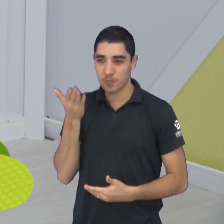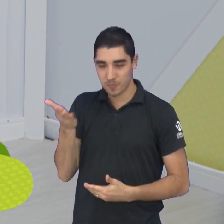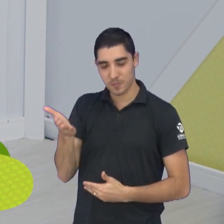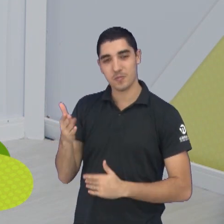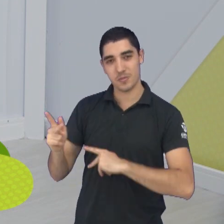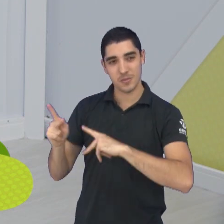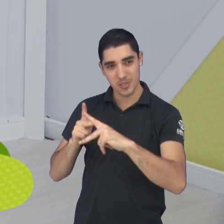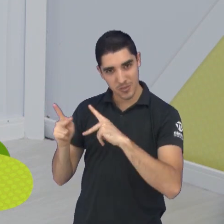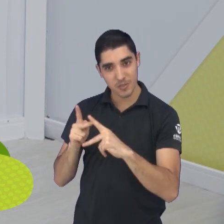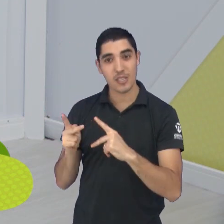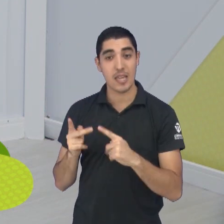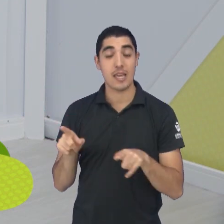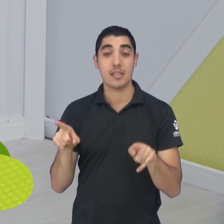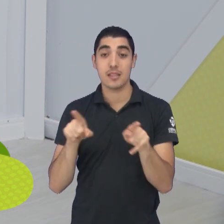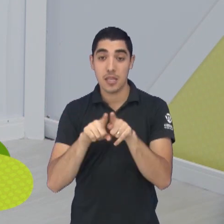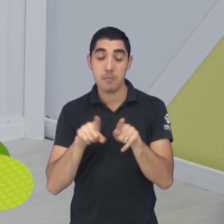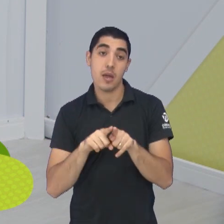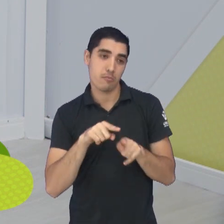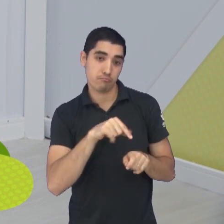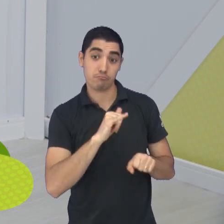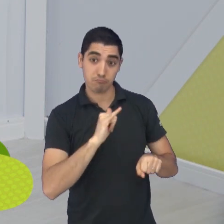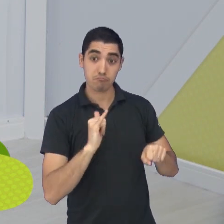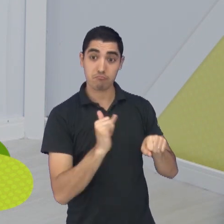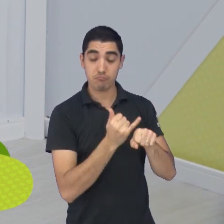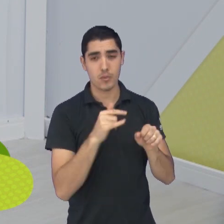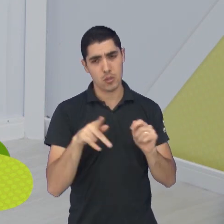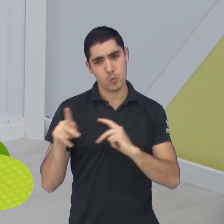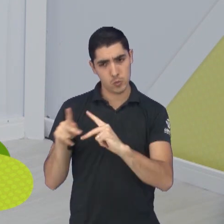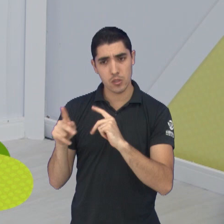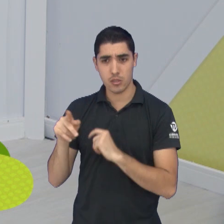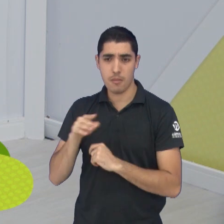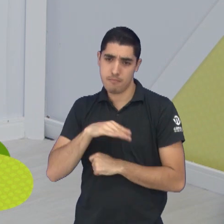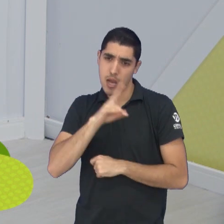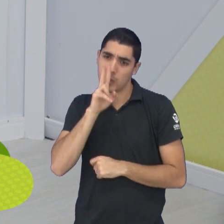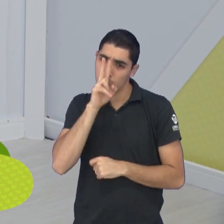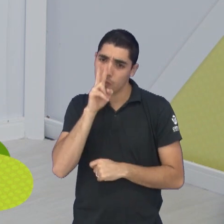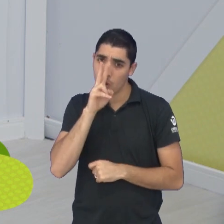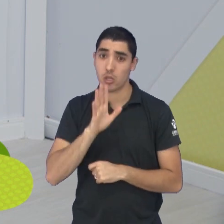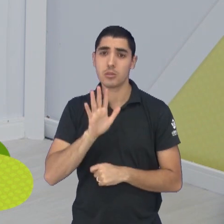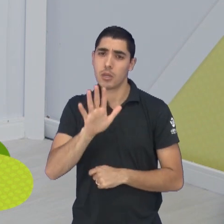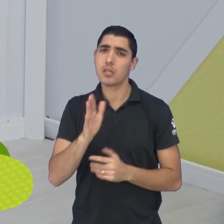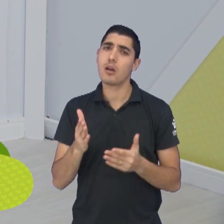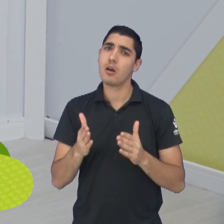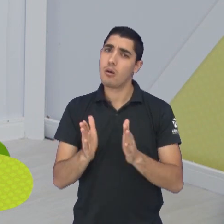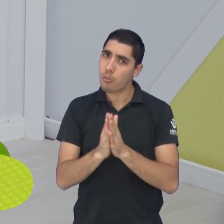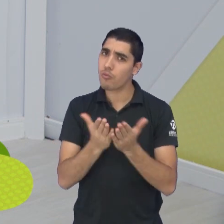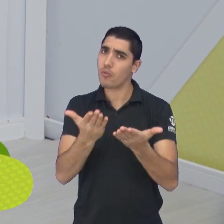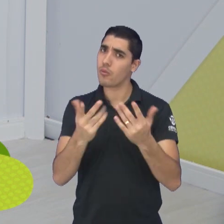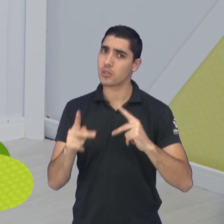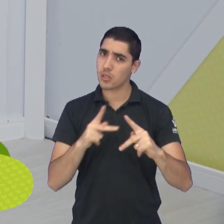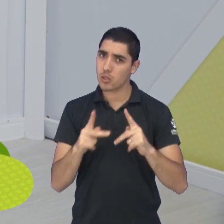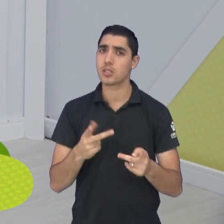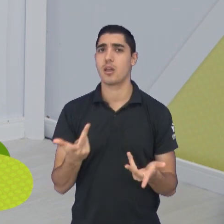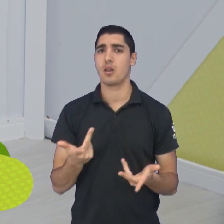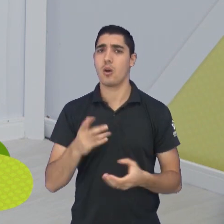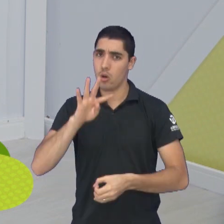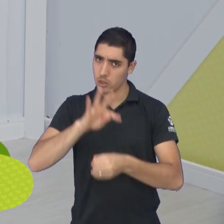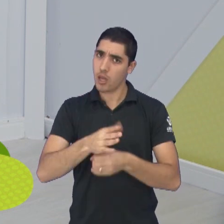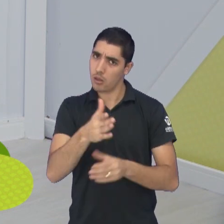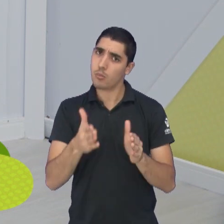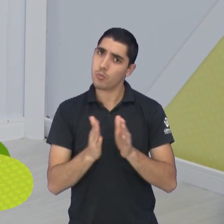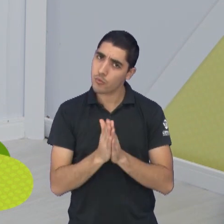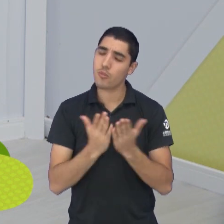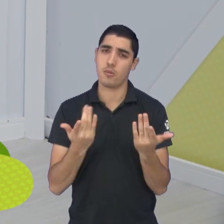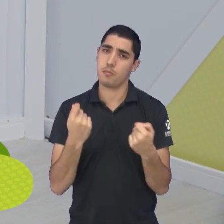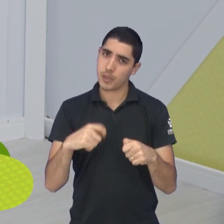Joinville. O São José realmente é favorito contra a equipe do Joinville, mas o Schwanck coloca as barbas de molho aí, senão vai dar problema